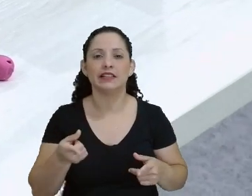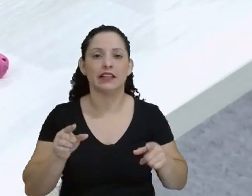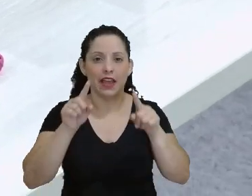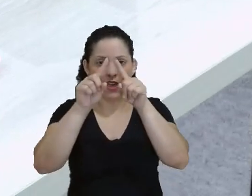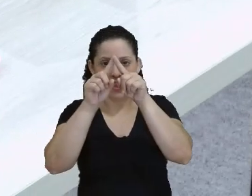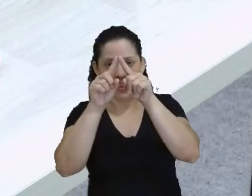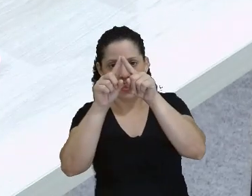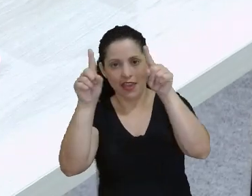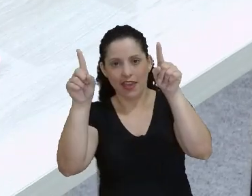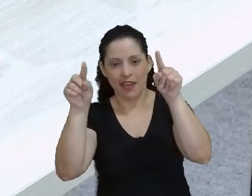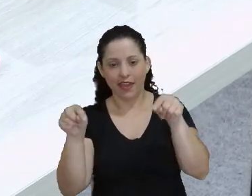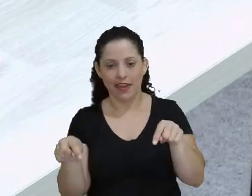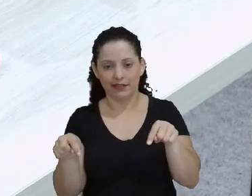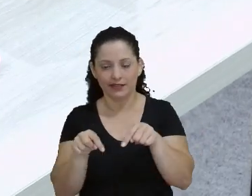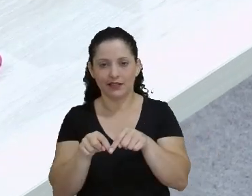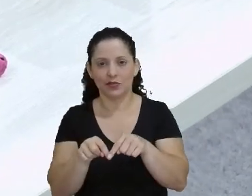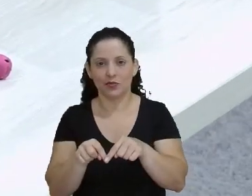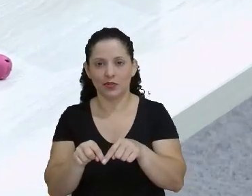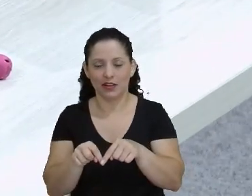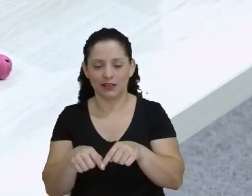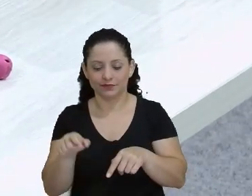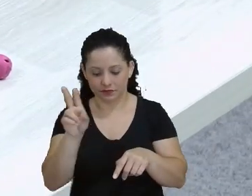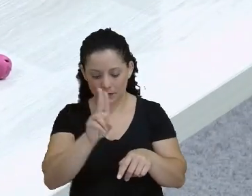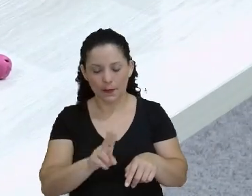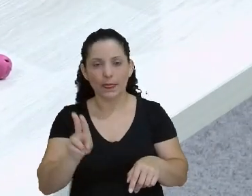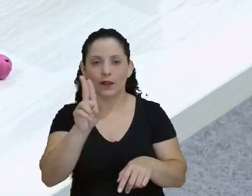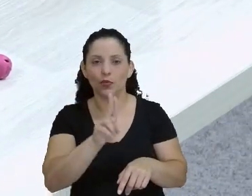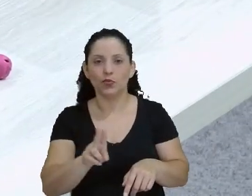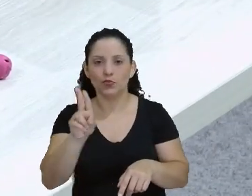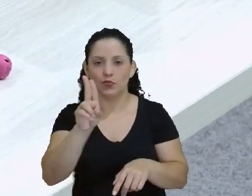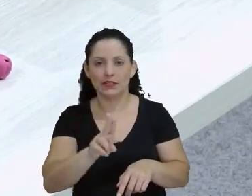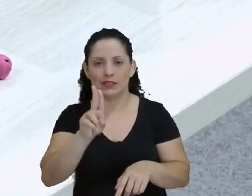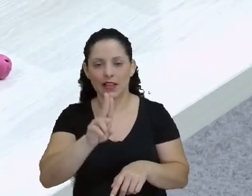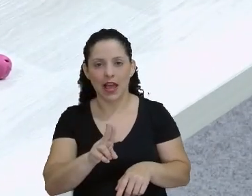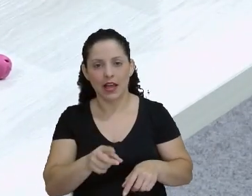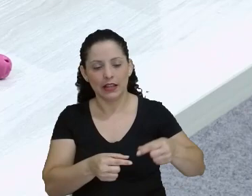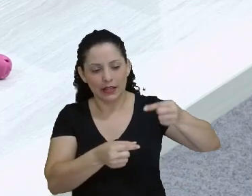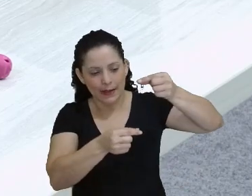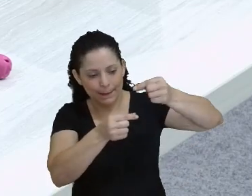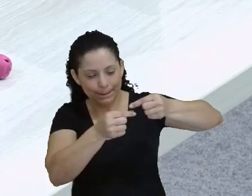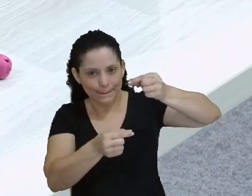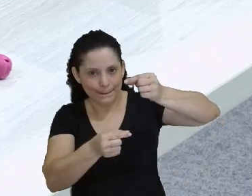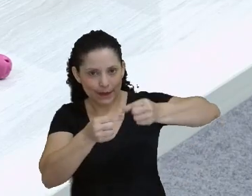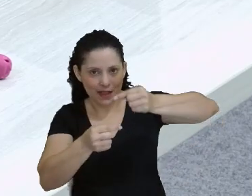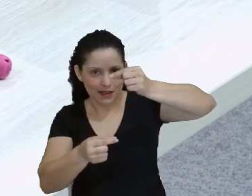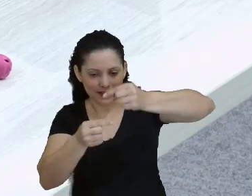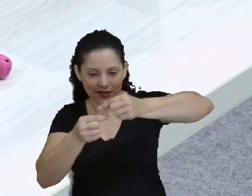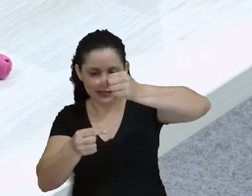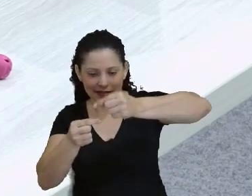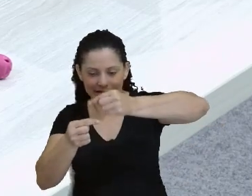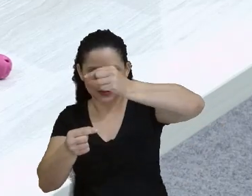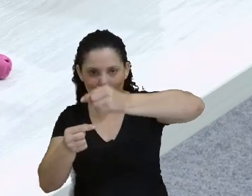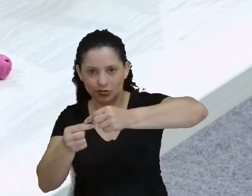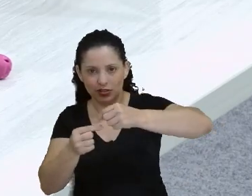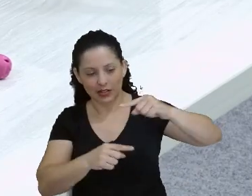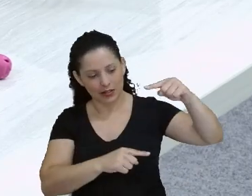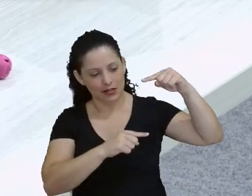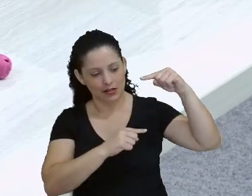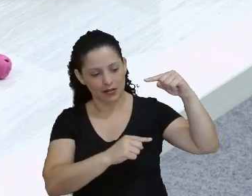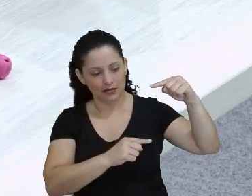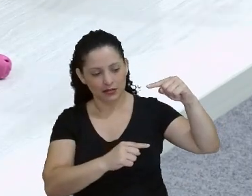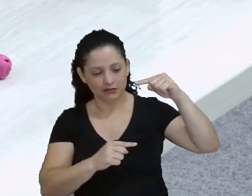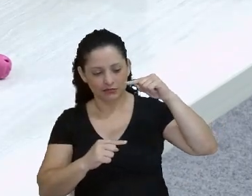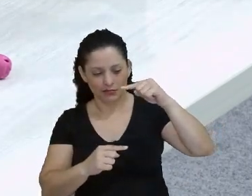retangular? Eu vou usar para isso aqui palitos. Eu trouxe palito de churrasco, né? Ele tem um formato maior, que vai